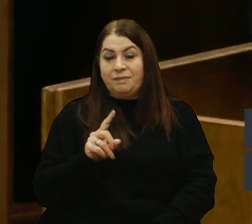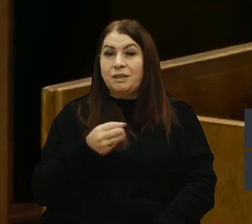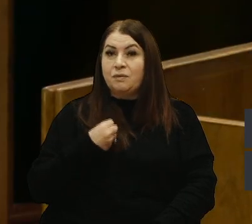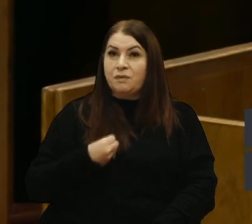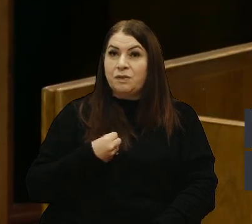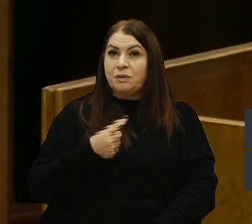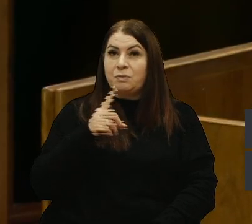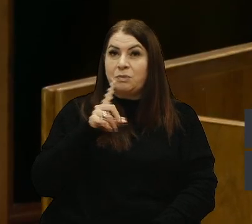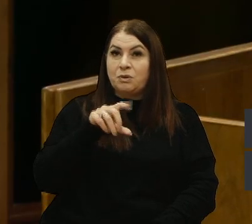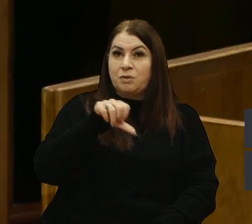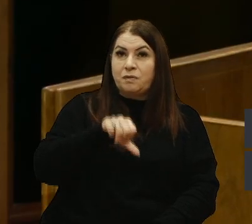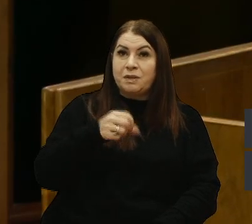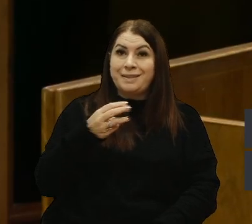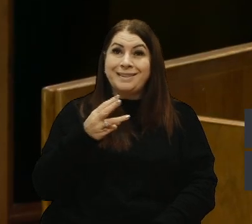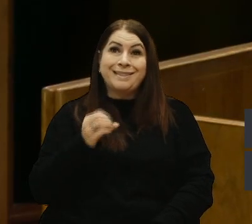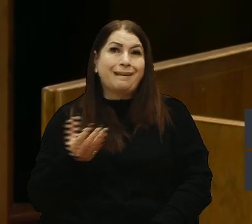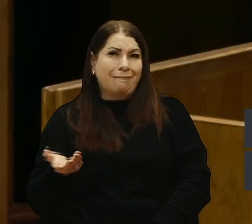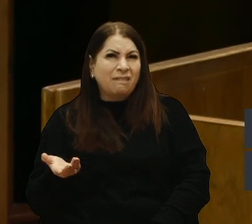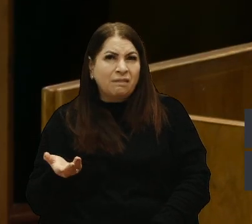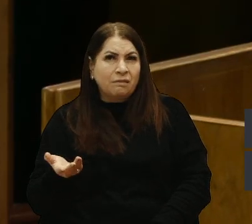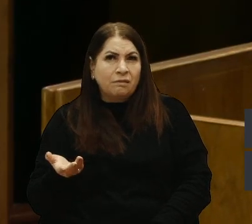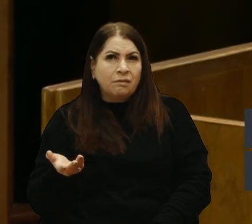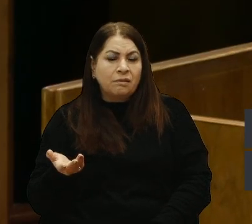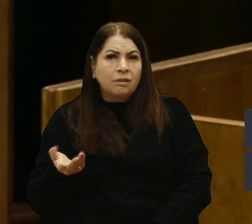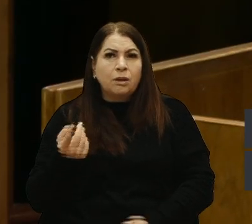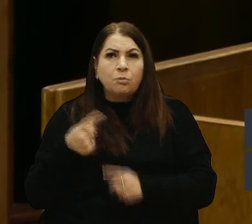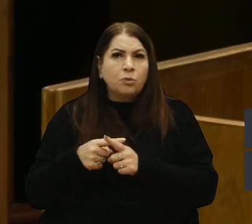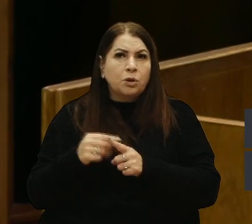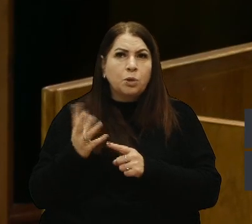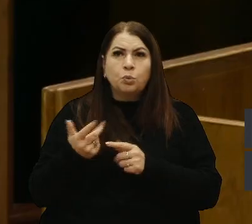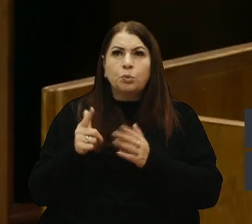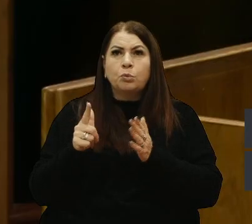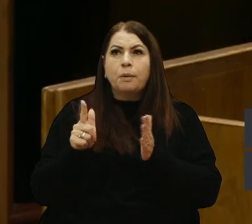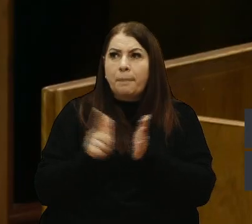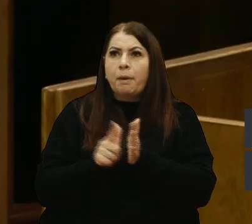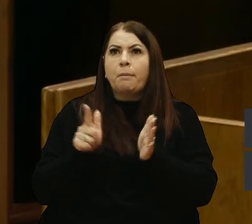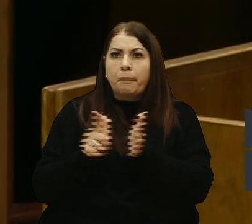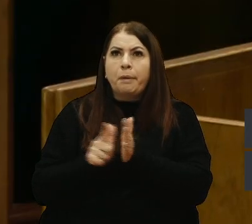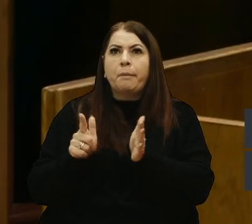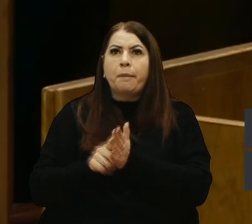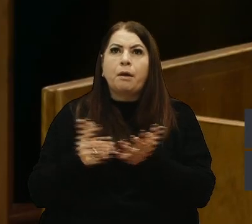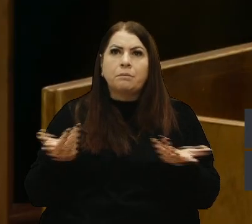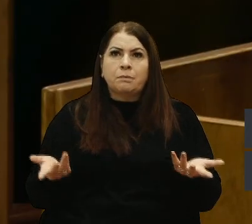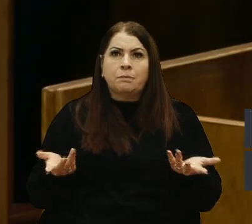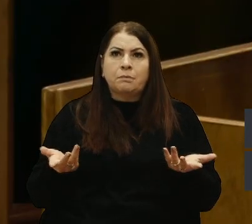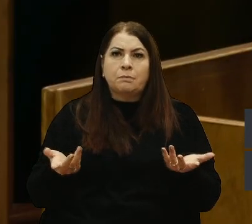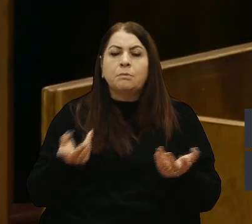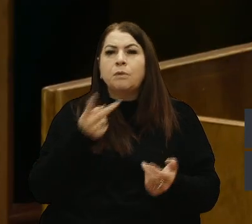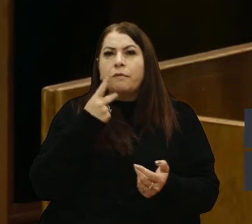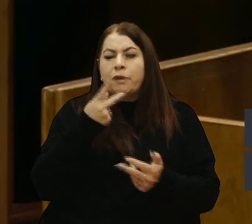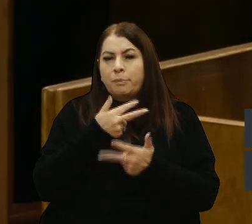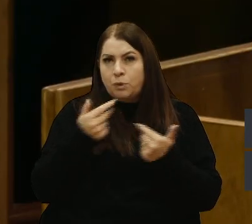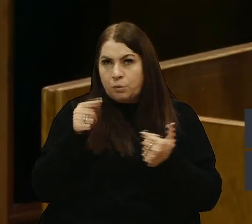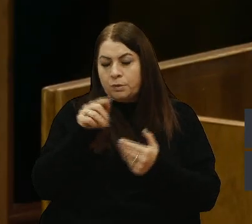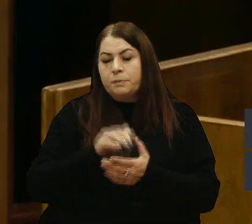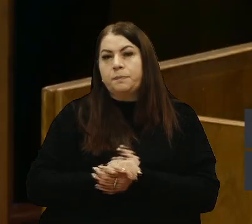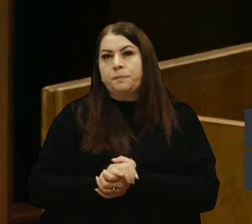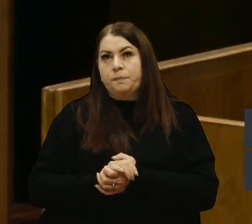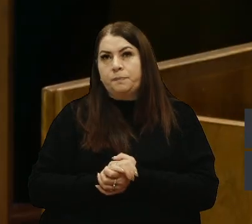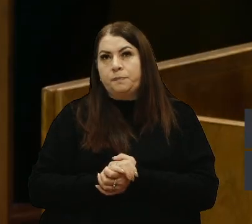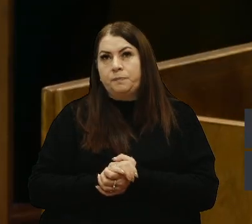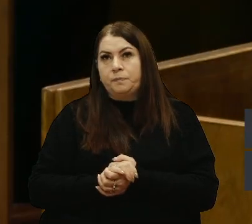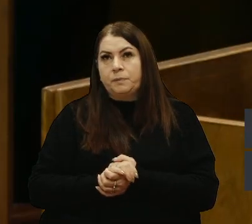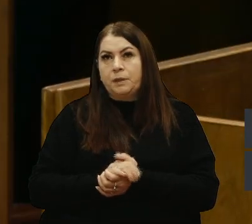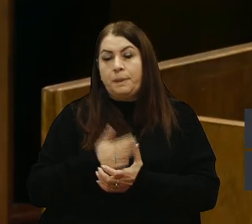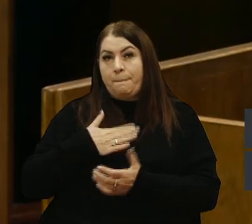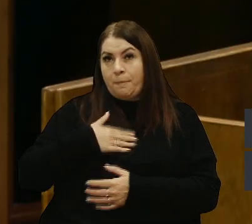de 1930. Porque tudo é papel. Vou falar uma coisa para vocês.